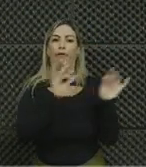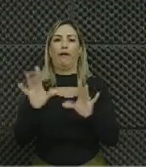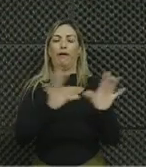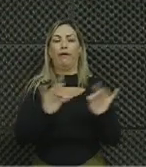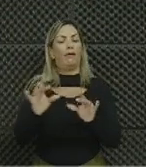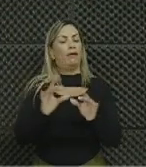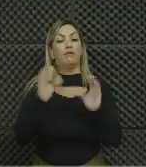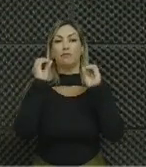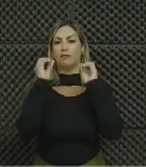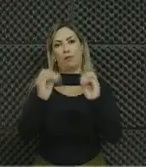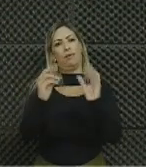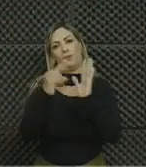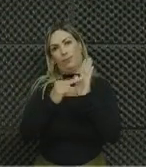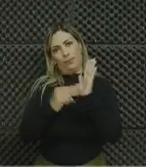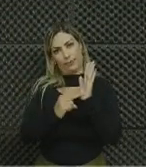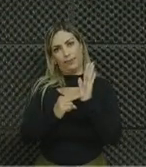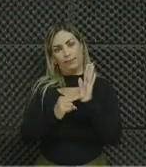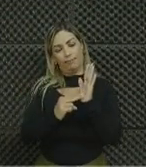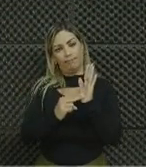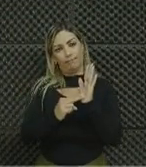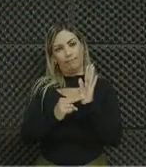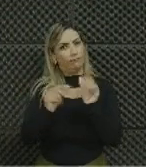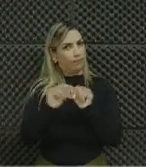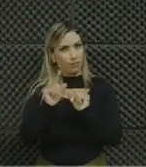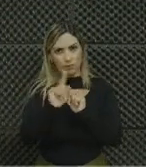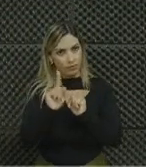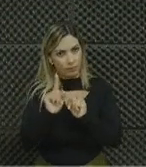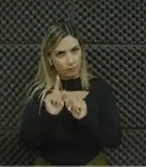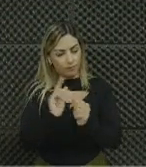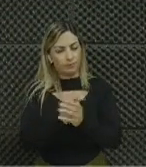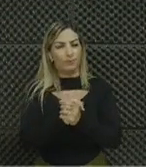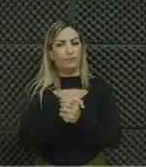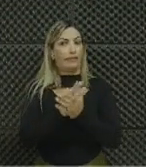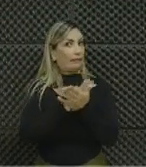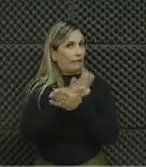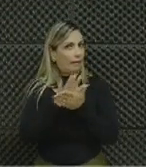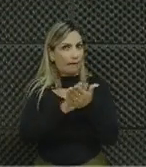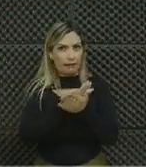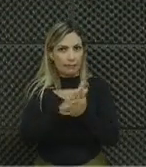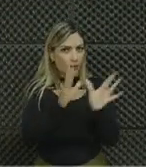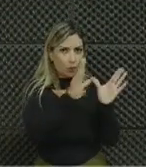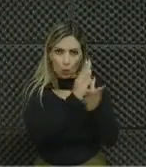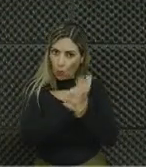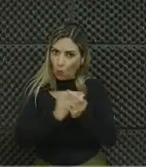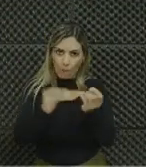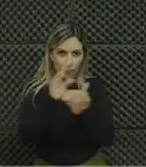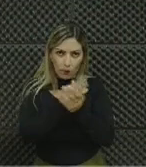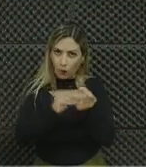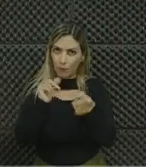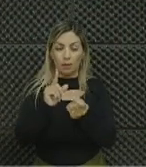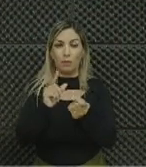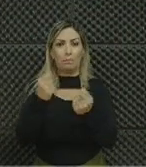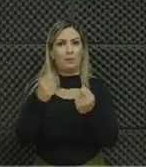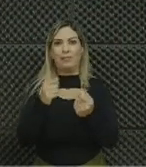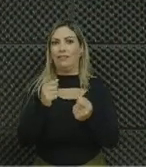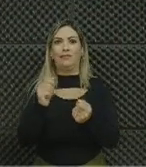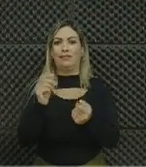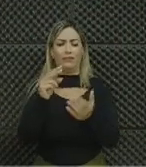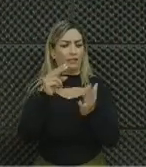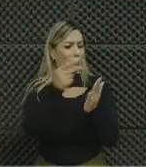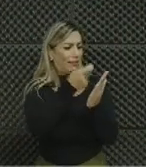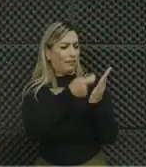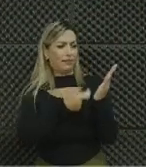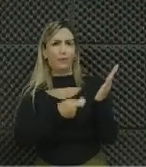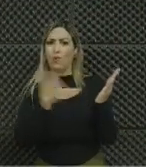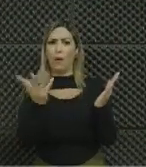pode chegar a zerar a sua nota. Não vamos fazer isso, não é isso? Nada disso. Nós estamos preparados para fazer uma super redação, então a